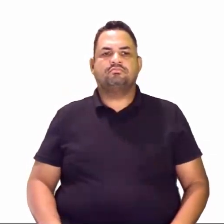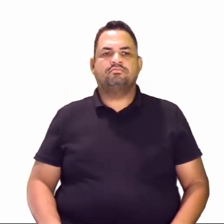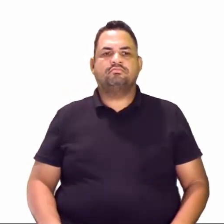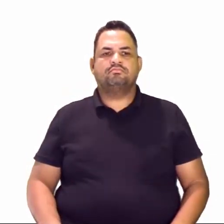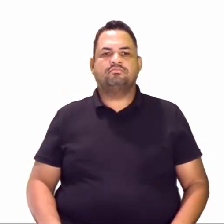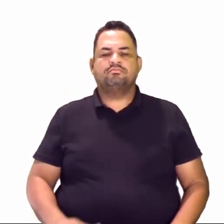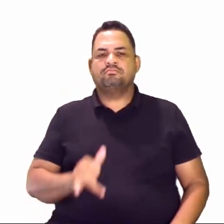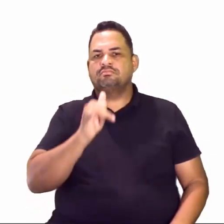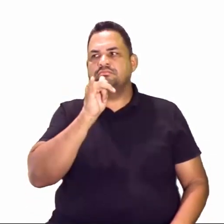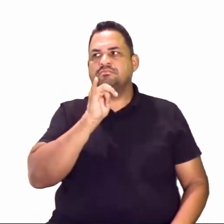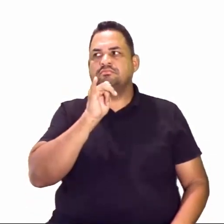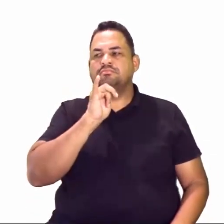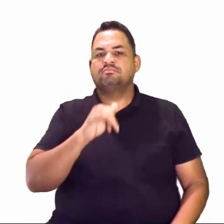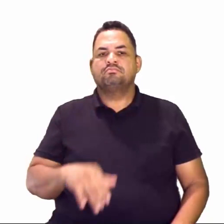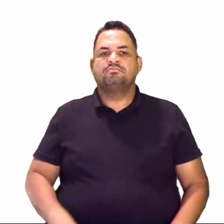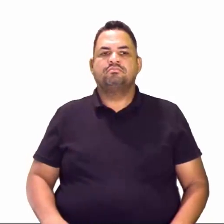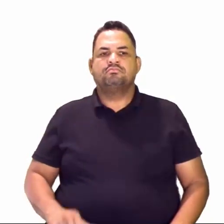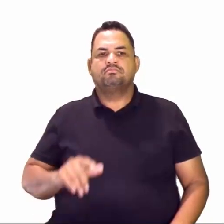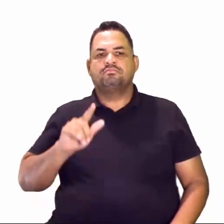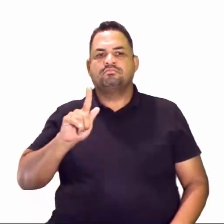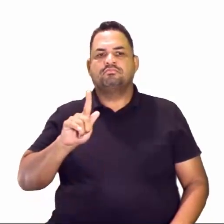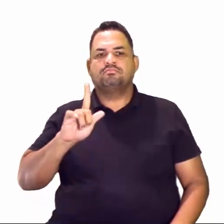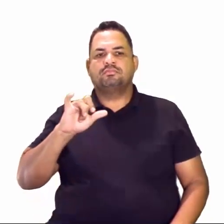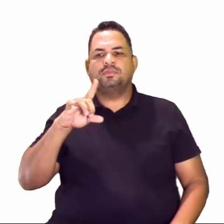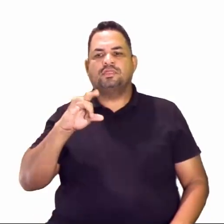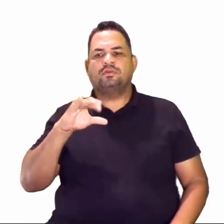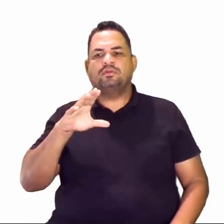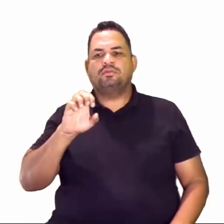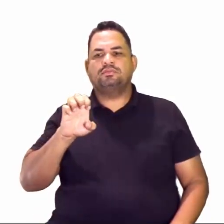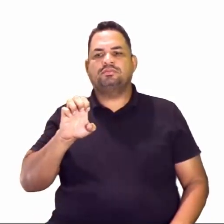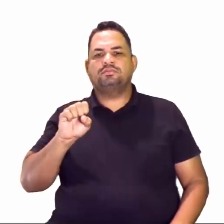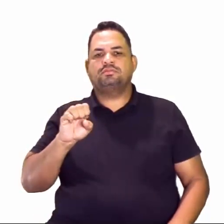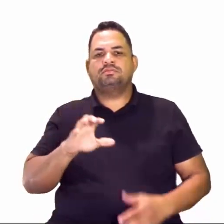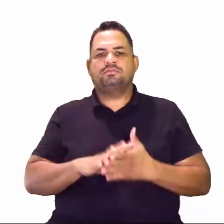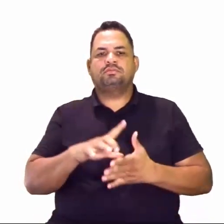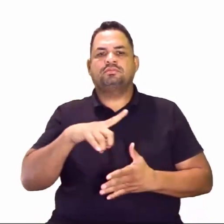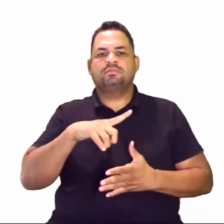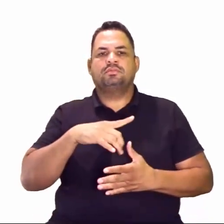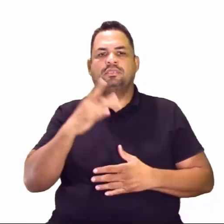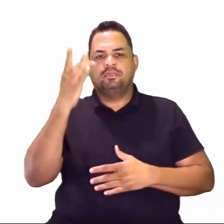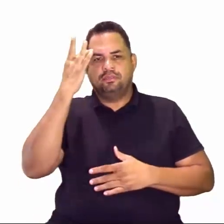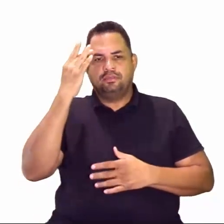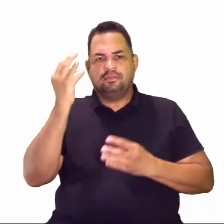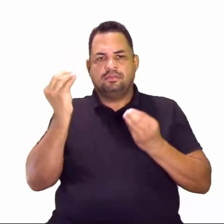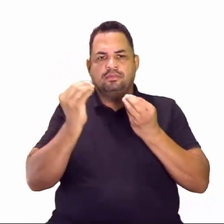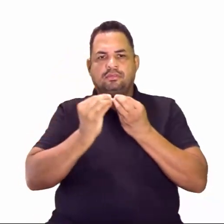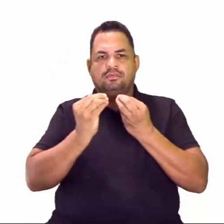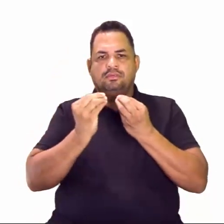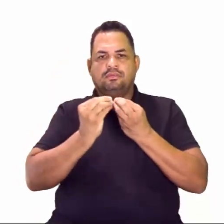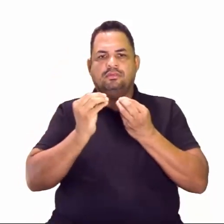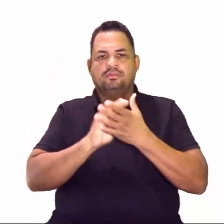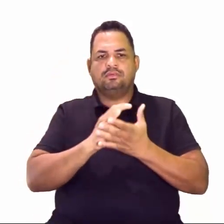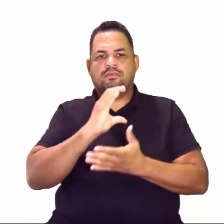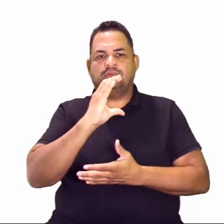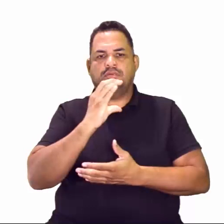Sendo assim, por exemplo, a glicose. A glicose, ela tem fórmula molecular